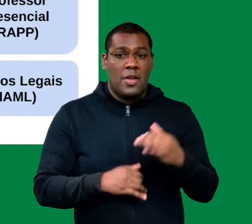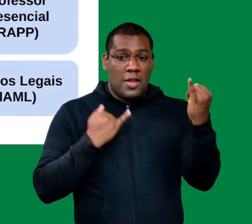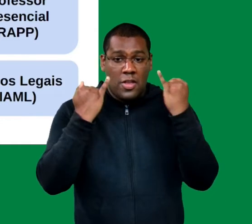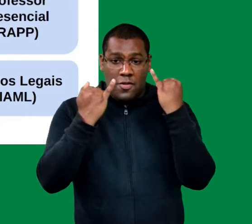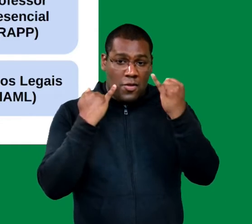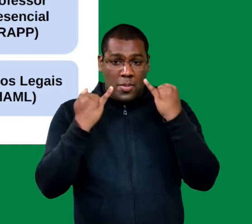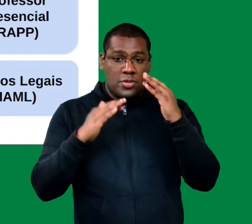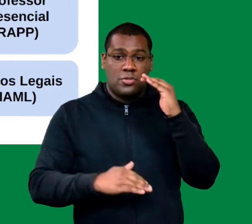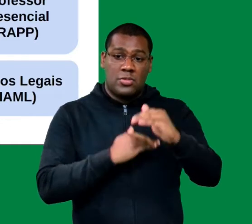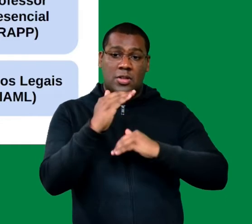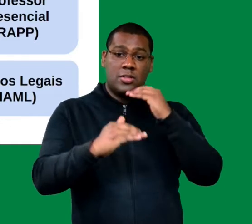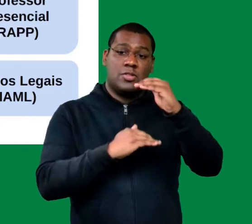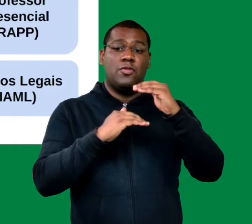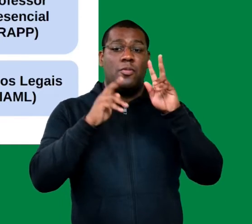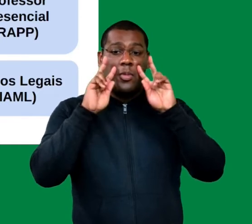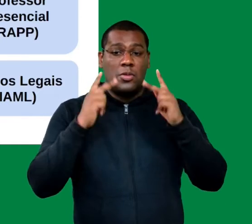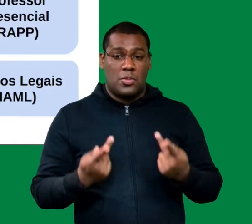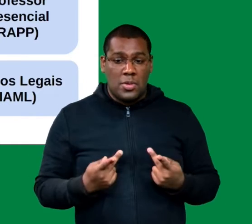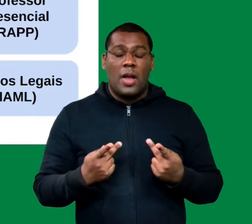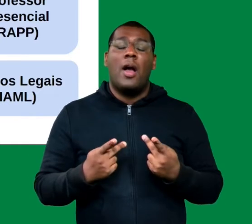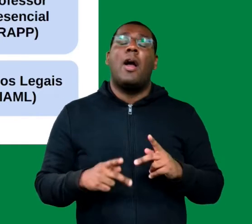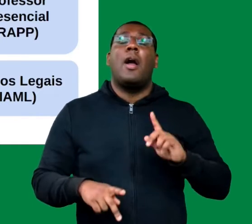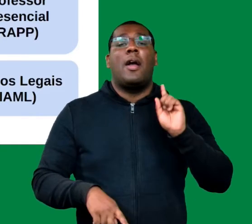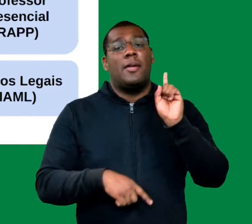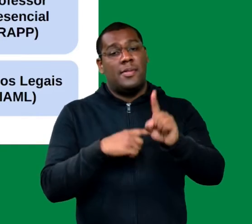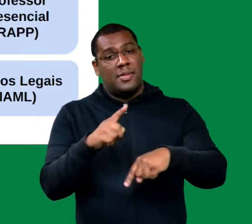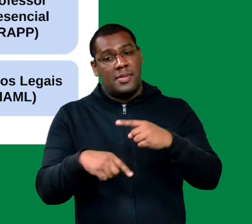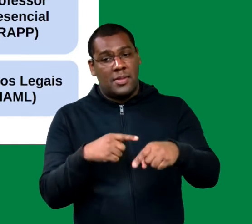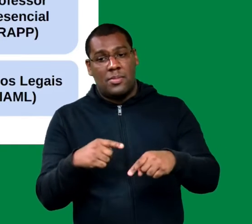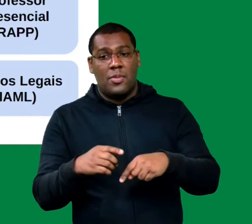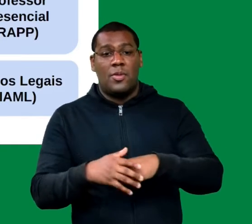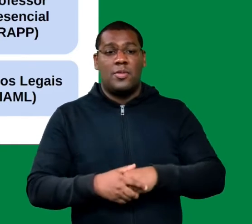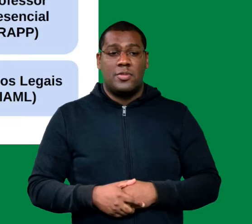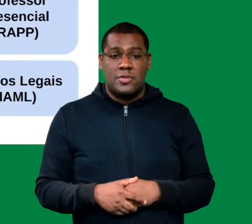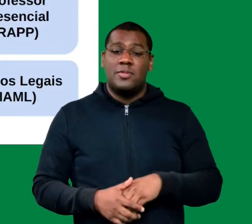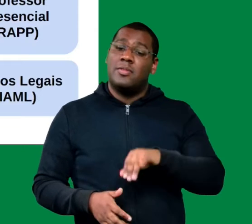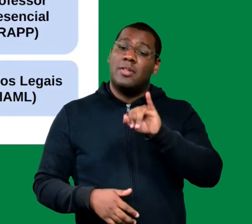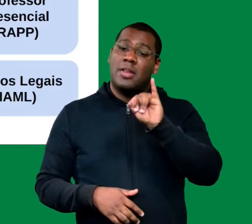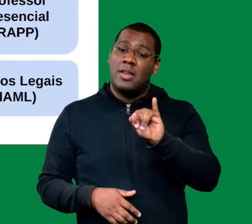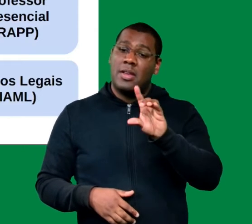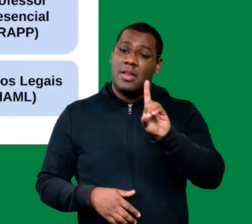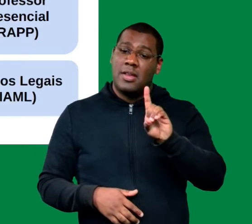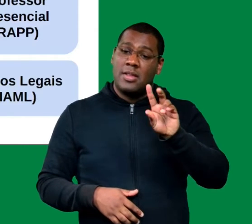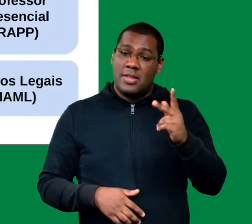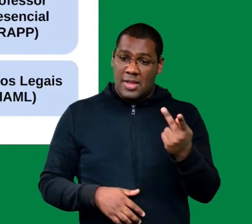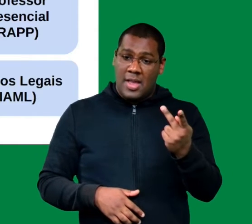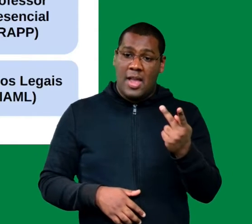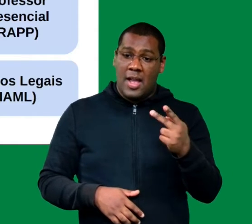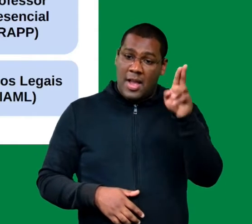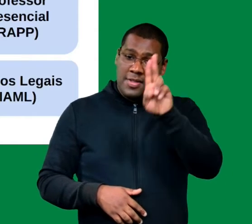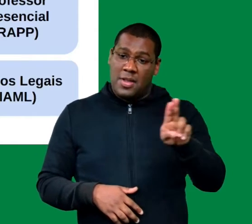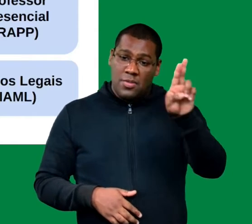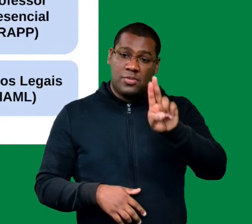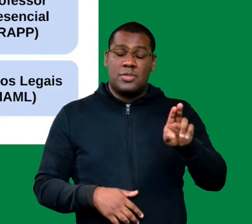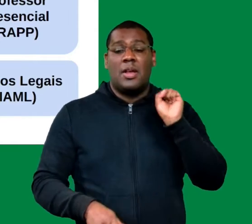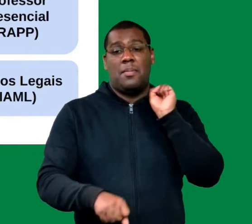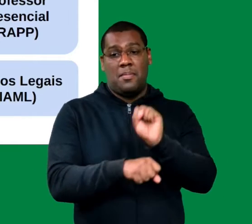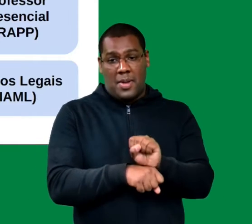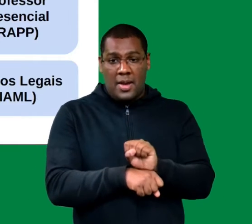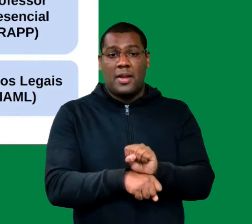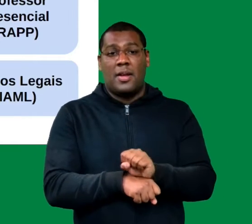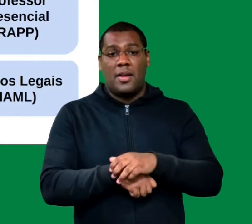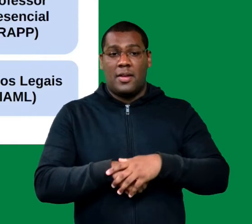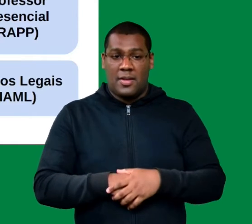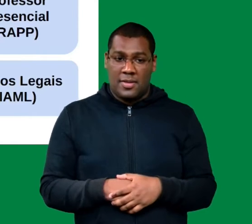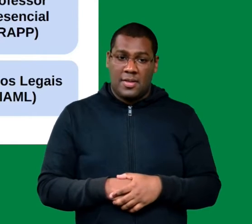a partir de em um determinado momento, não se utilizou mais o IDH como referência, passando a renda